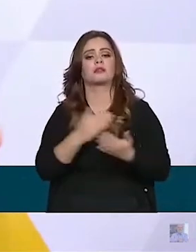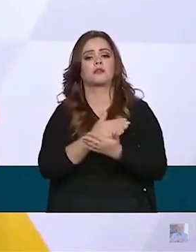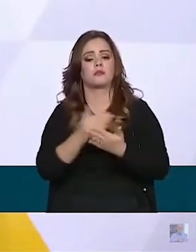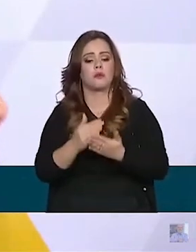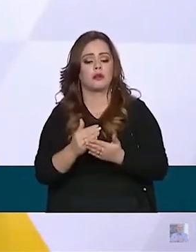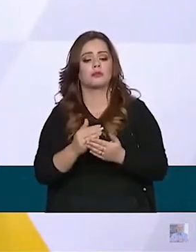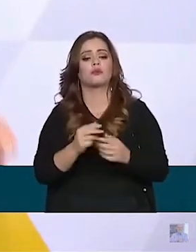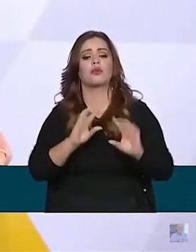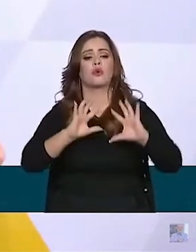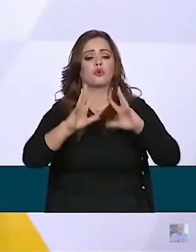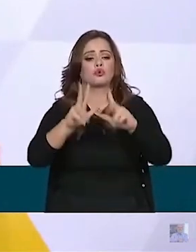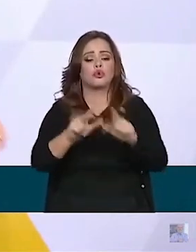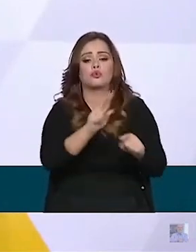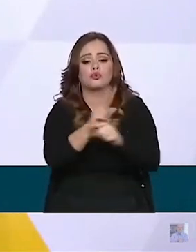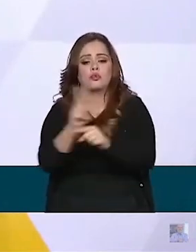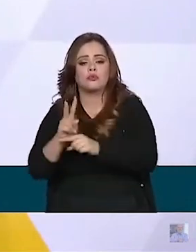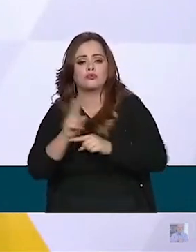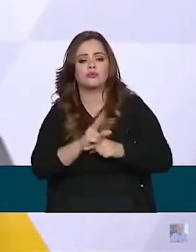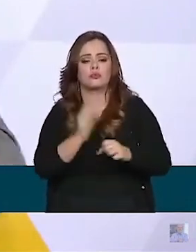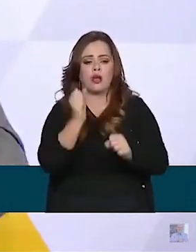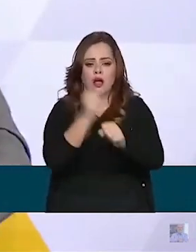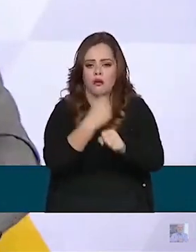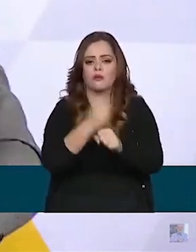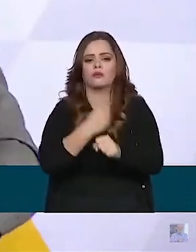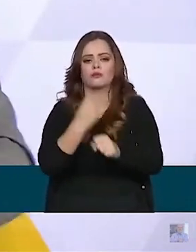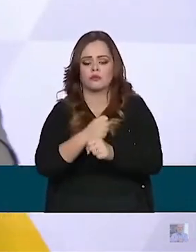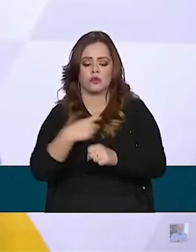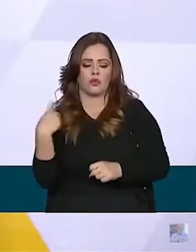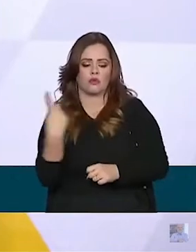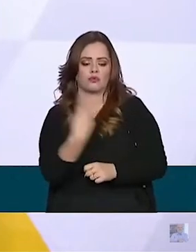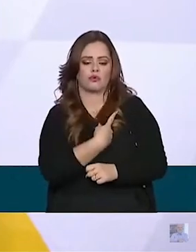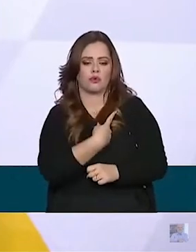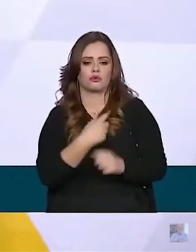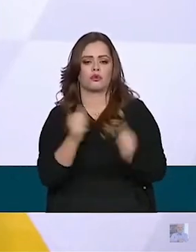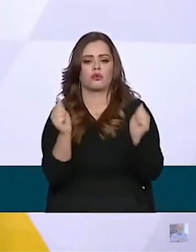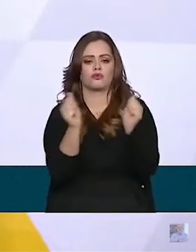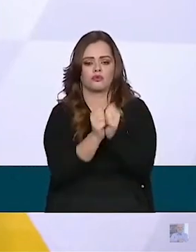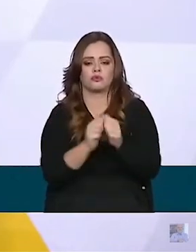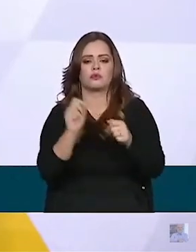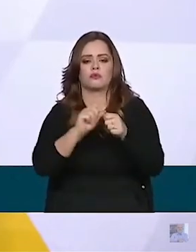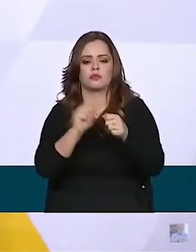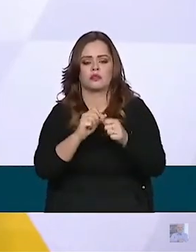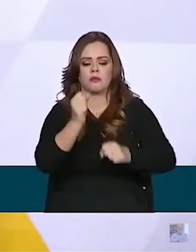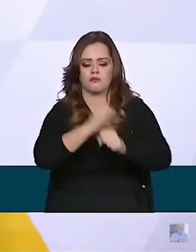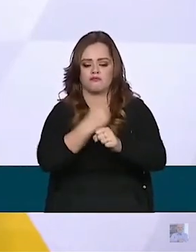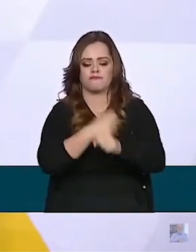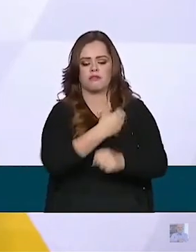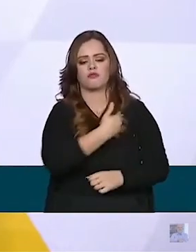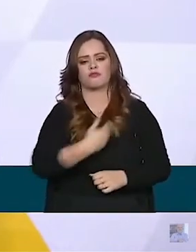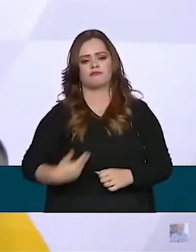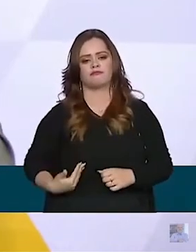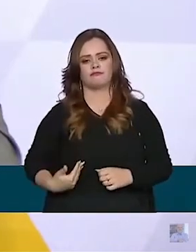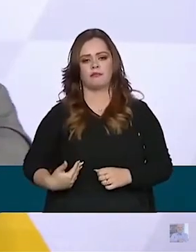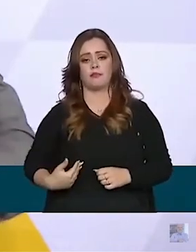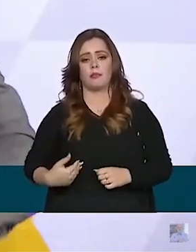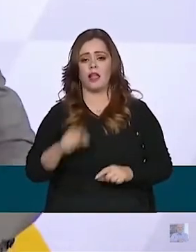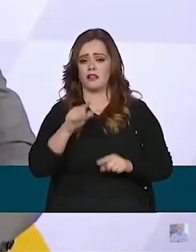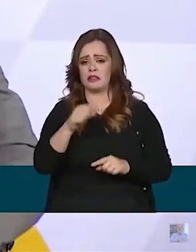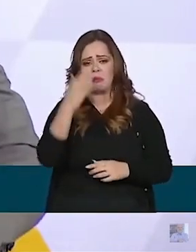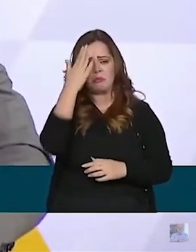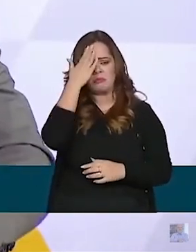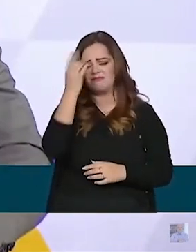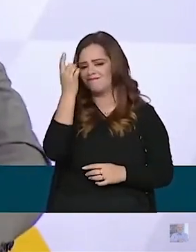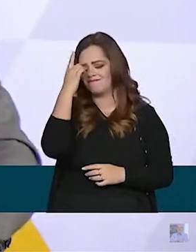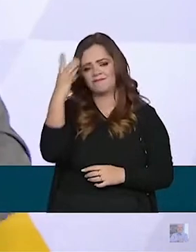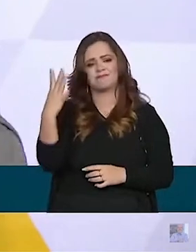que ajudaram a gente a construir o que nós construímos para chegar na presidência da República. Você sabe que não foi